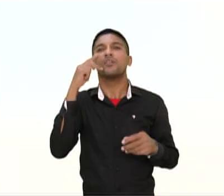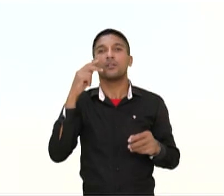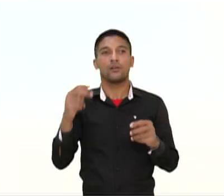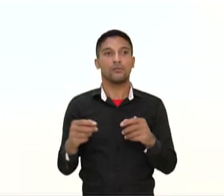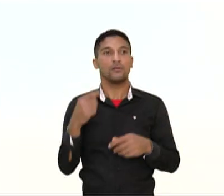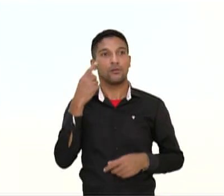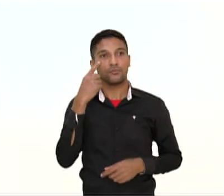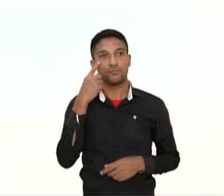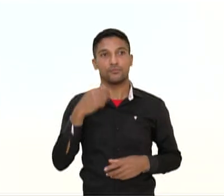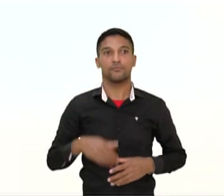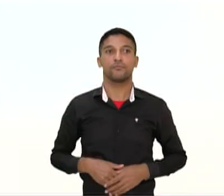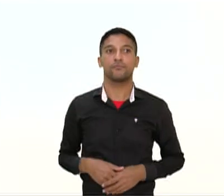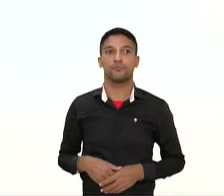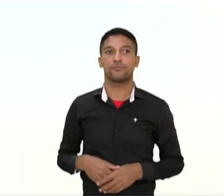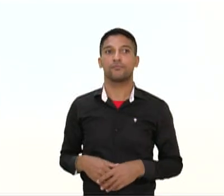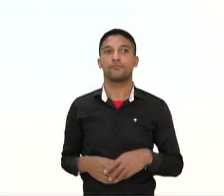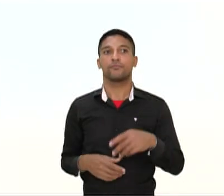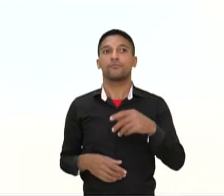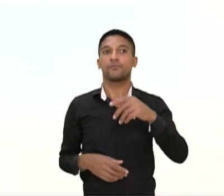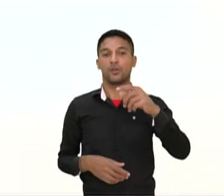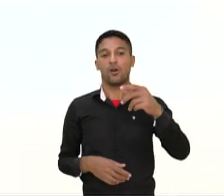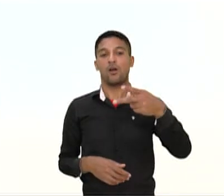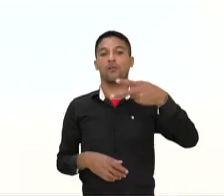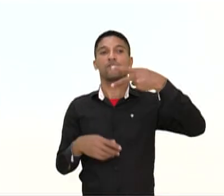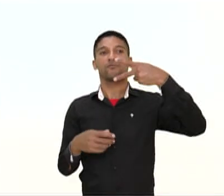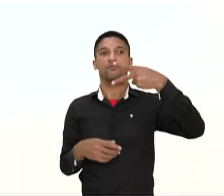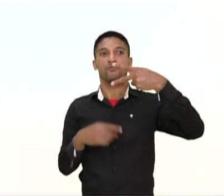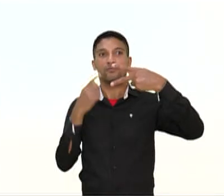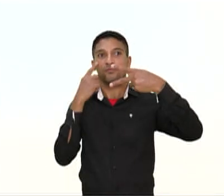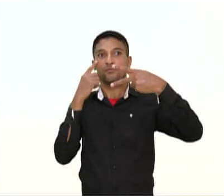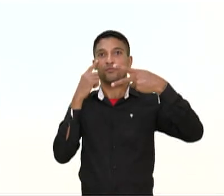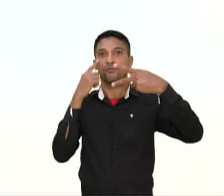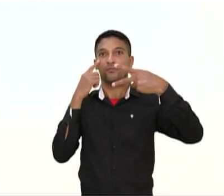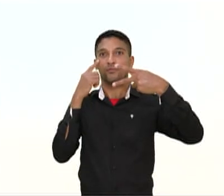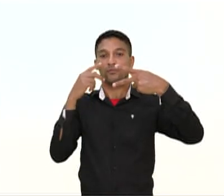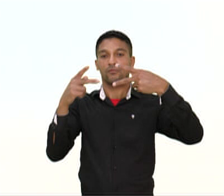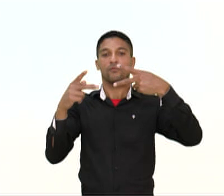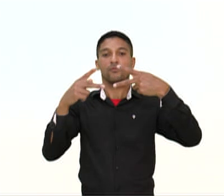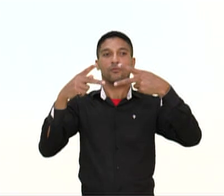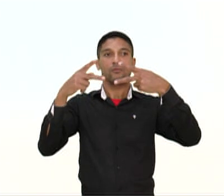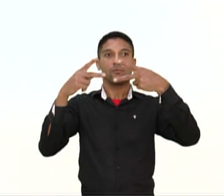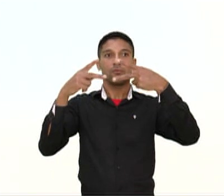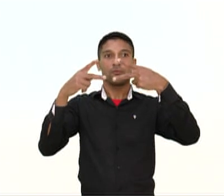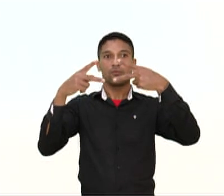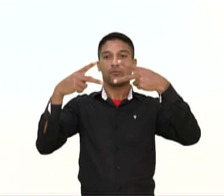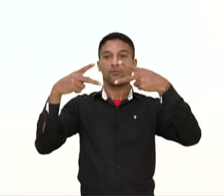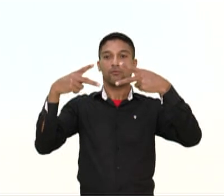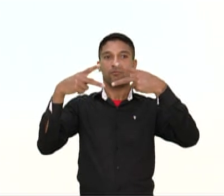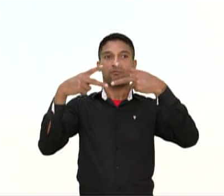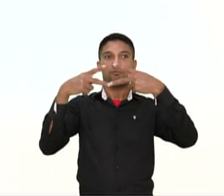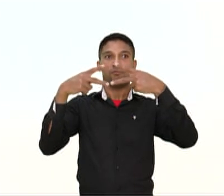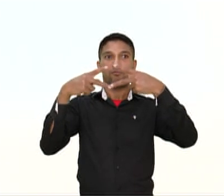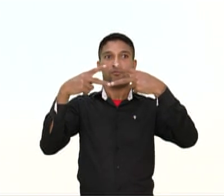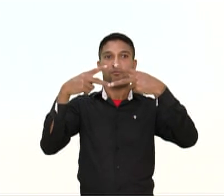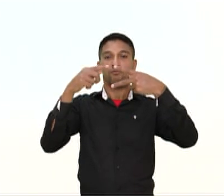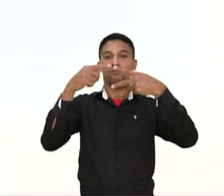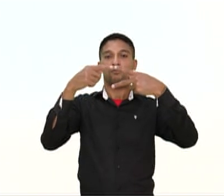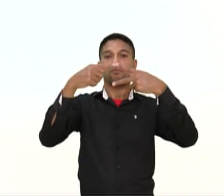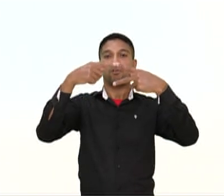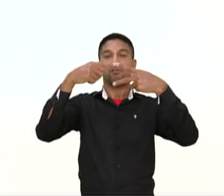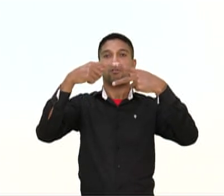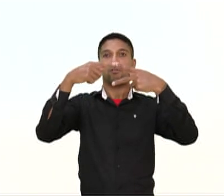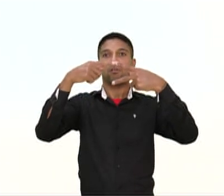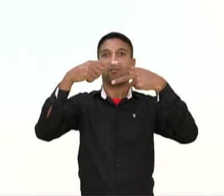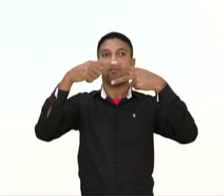são convexos quando qualquer segmento de reta, segmento é um pedaço da reta, tá bom? Qualquer segmento